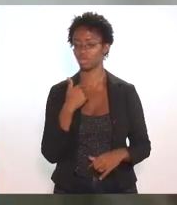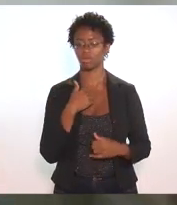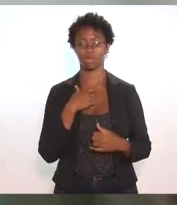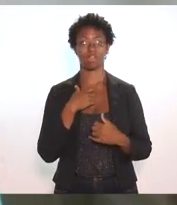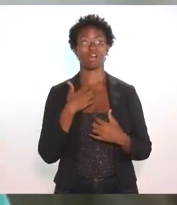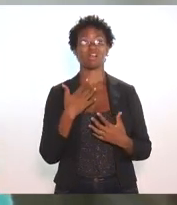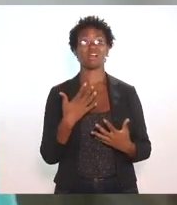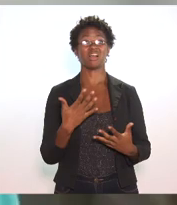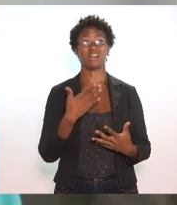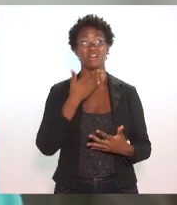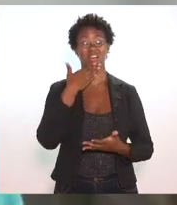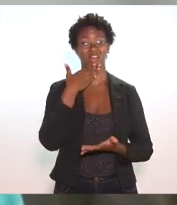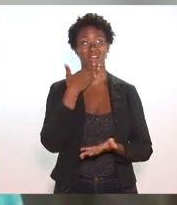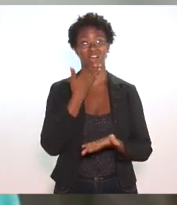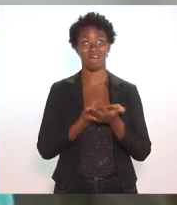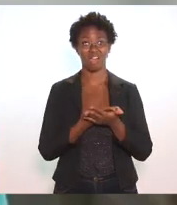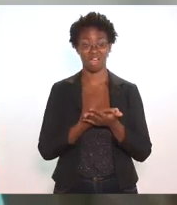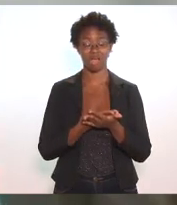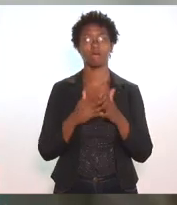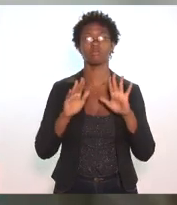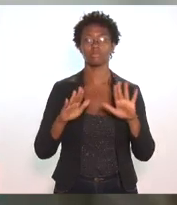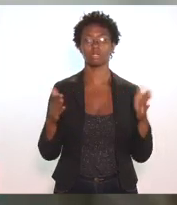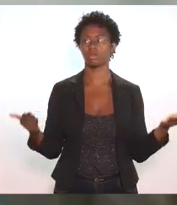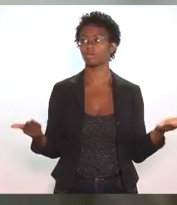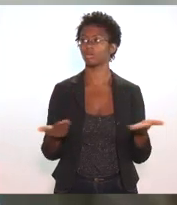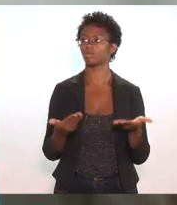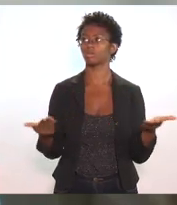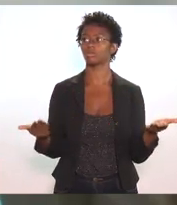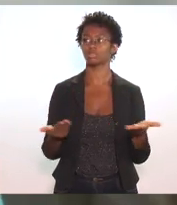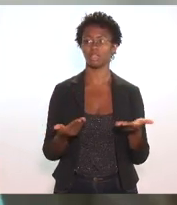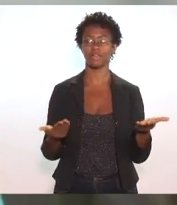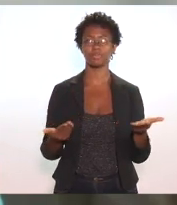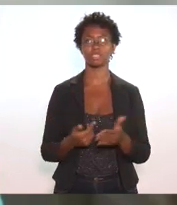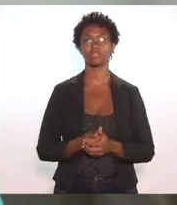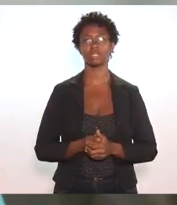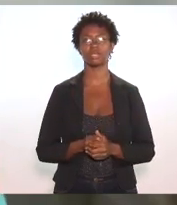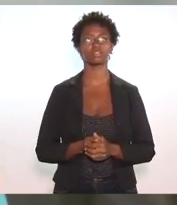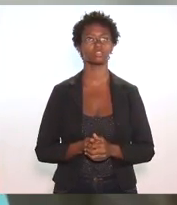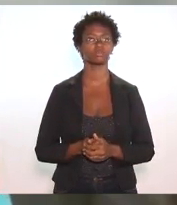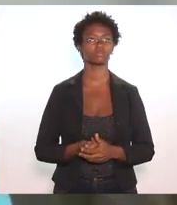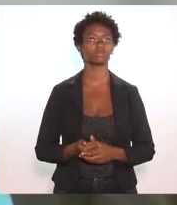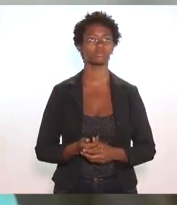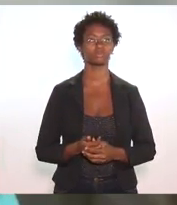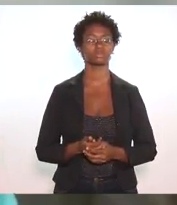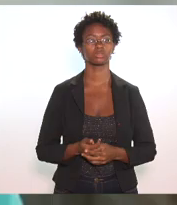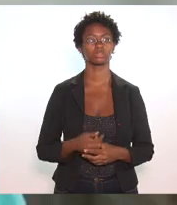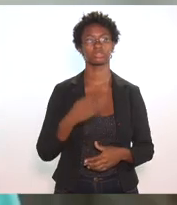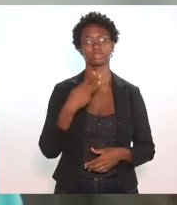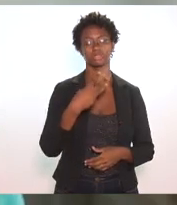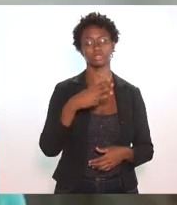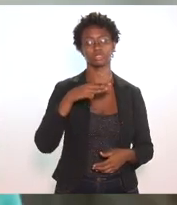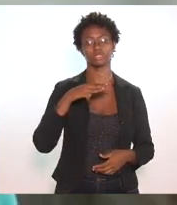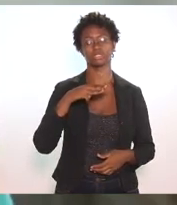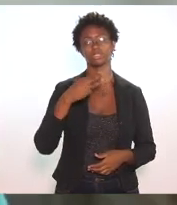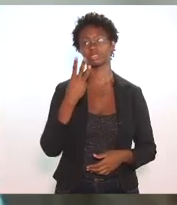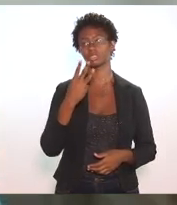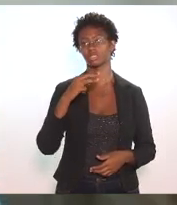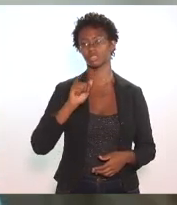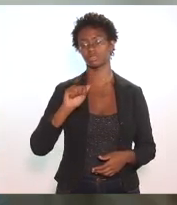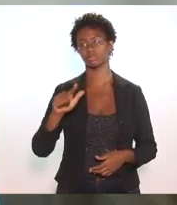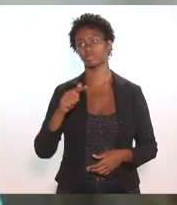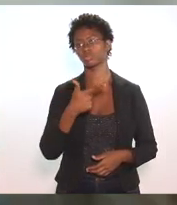assim, perplexo. Agora, na nossa realidade do Brasil, ontem, foram 3.250 mortos,